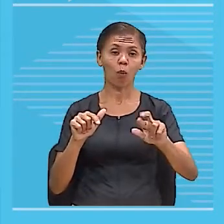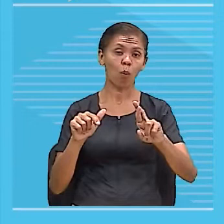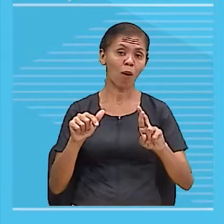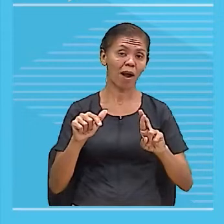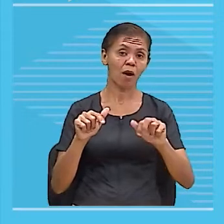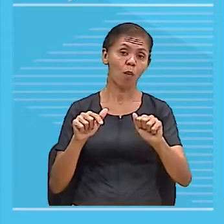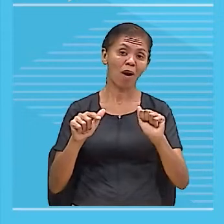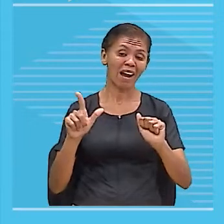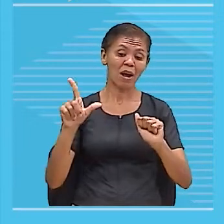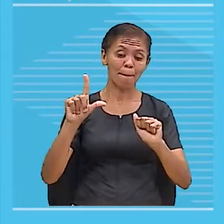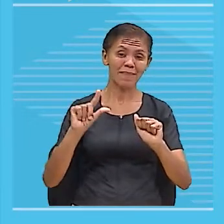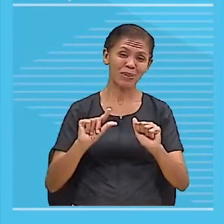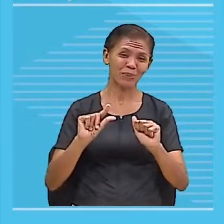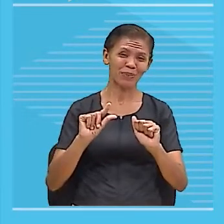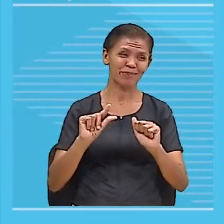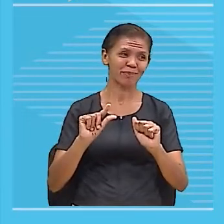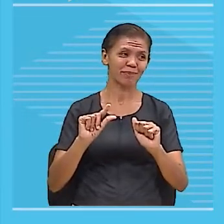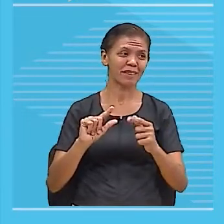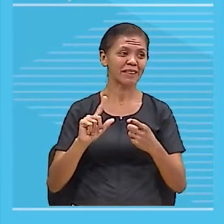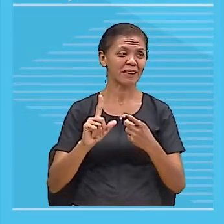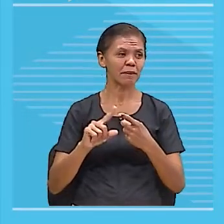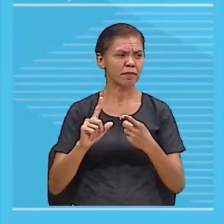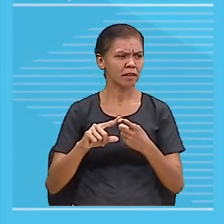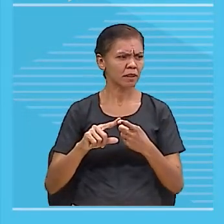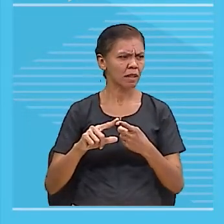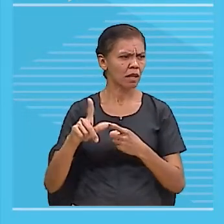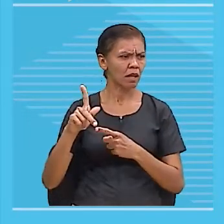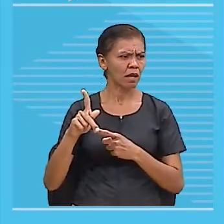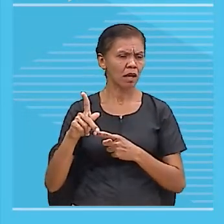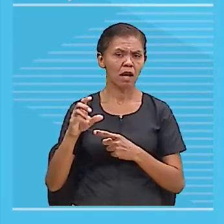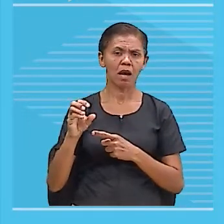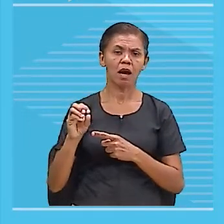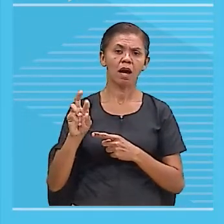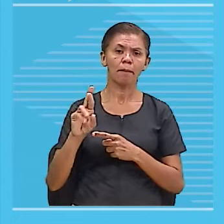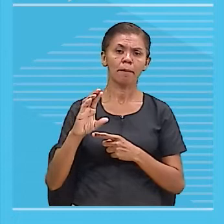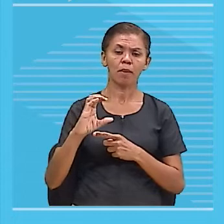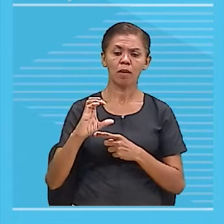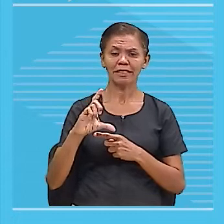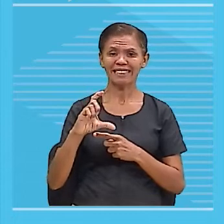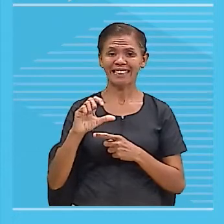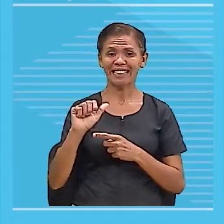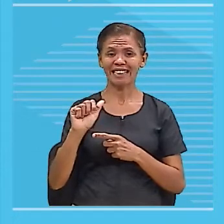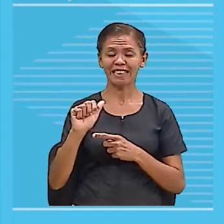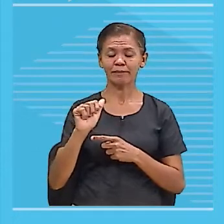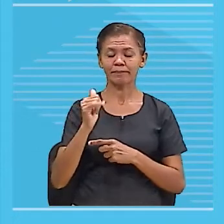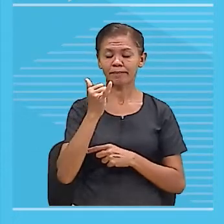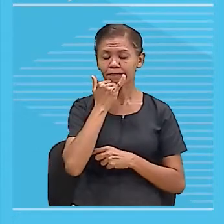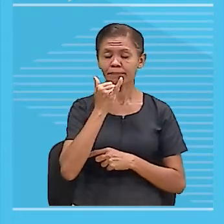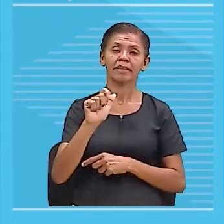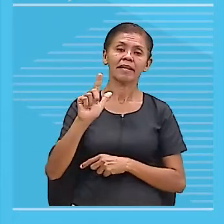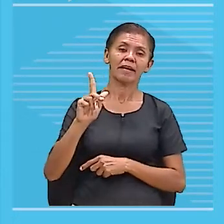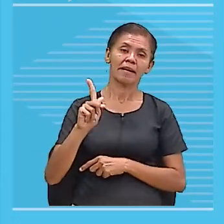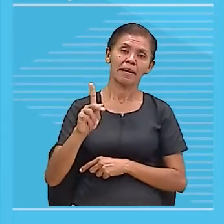Você tem também, por exemplo, a porcelana. A porcelana já é um material que isola bastante. A